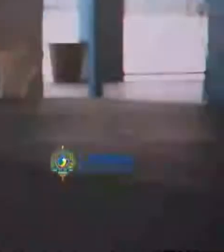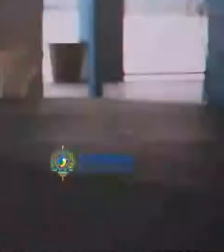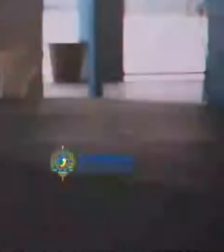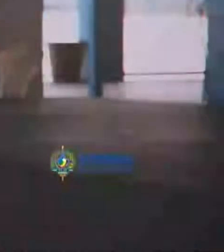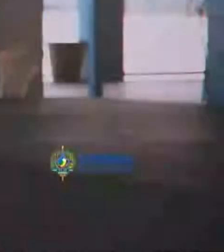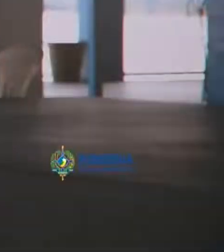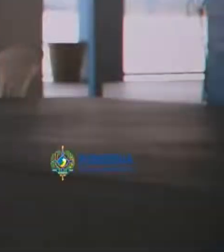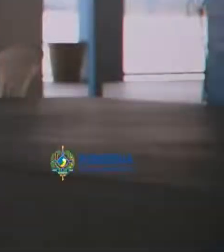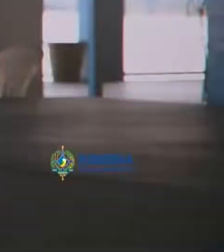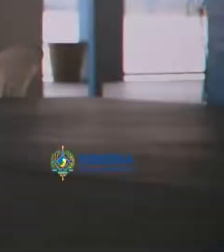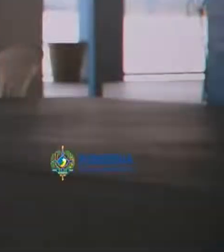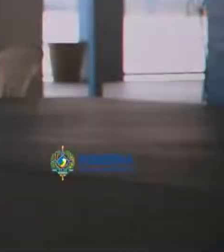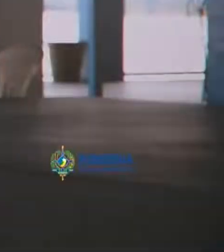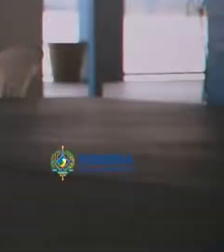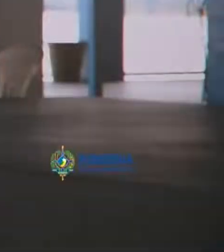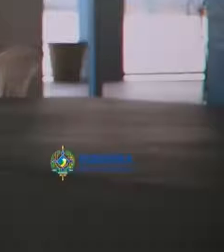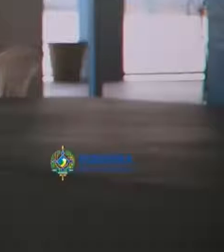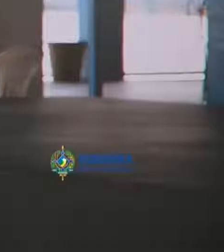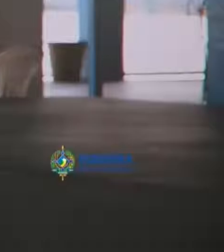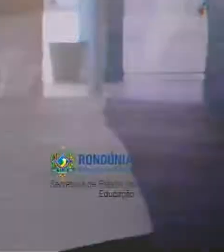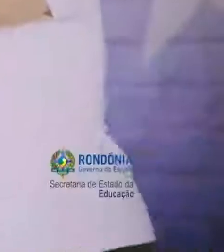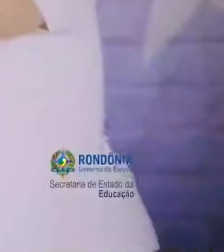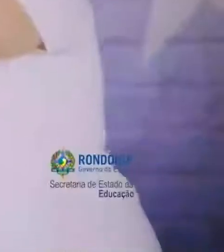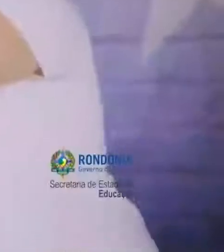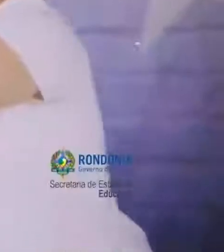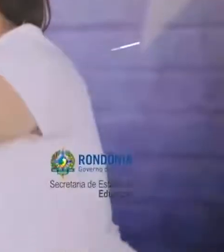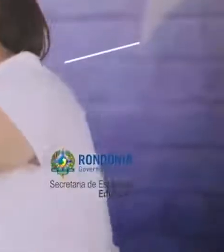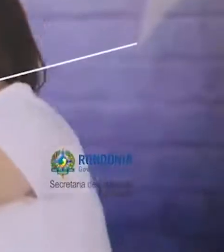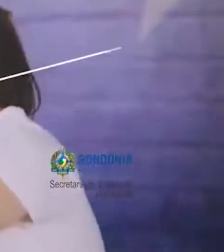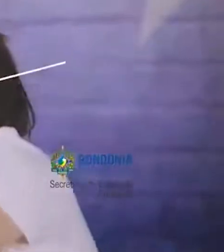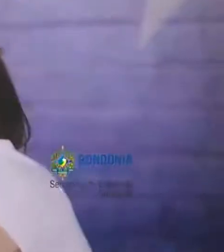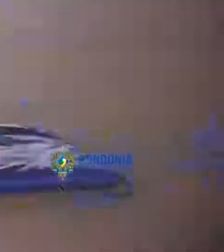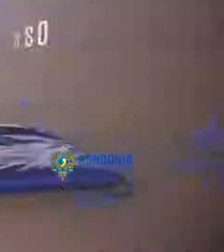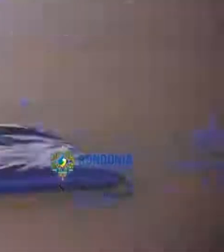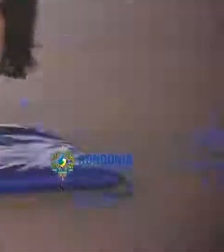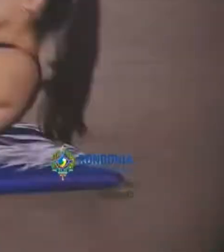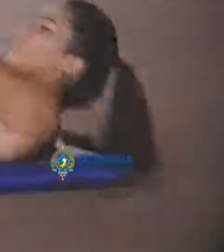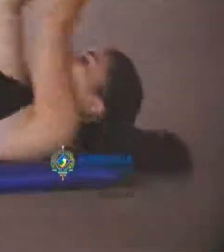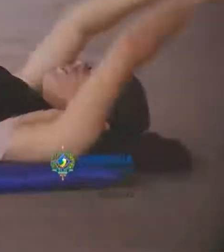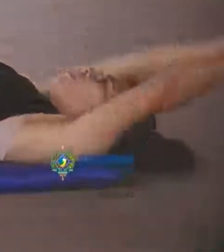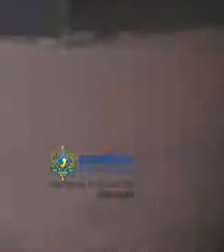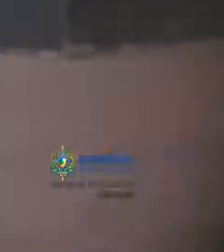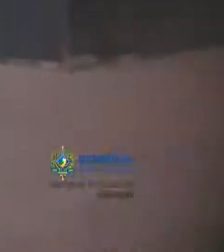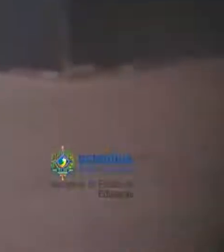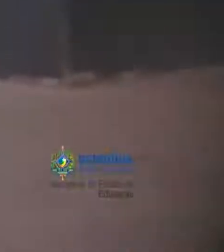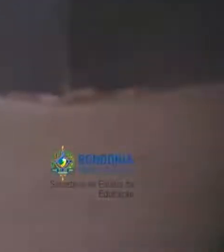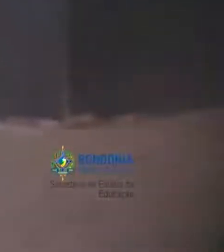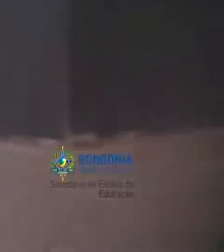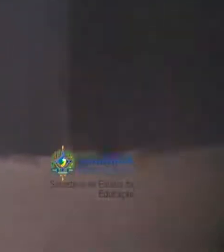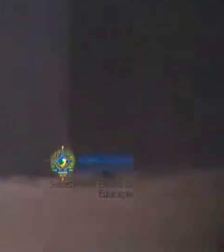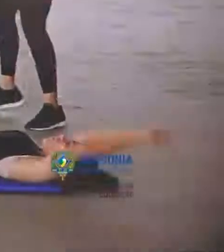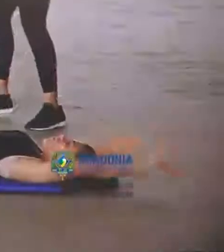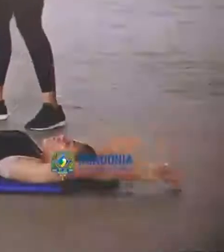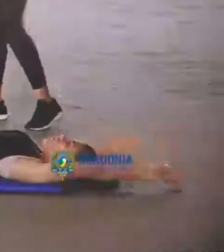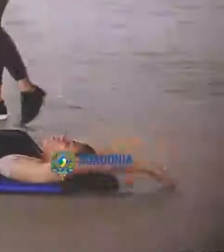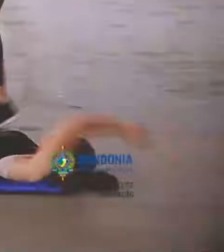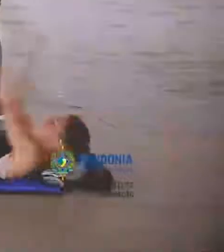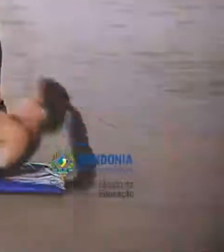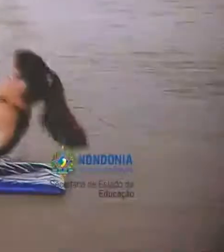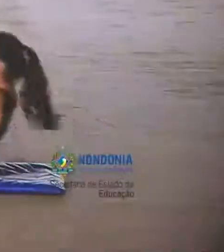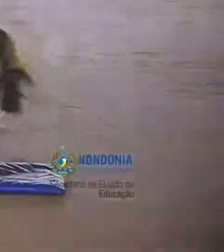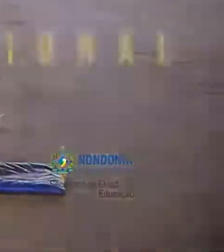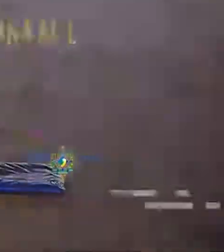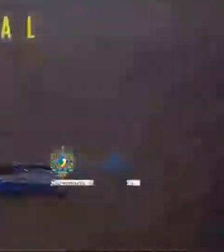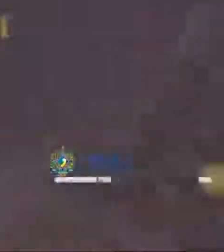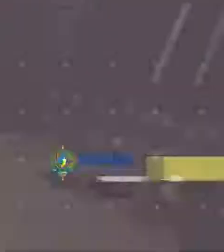empurrar. Quem pratica o funcional ganha mais força, equilíbrio, flexibilidade, condicionamento físico, resistência